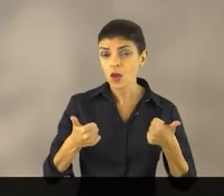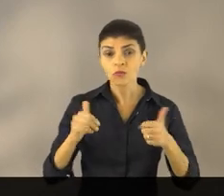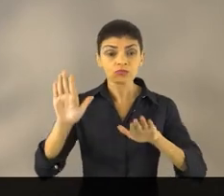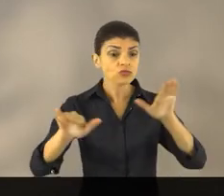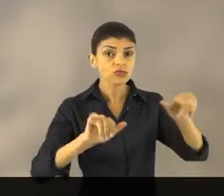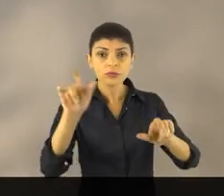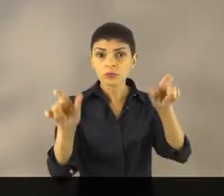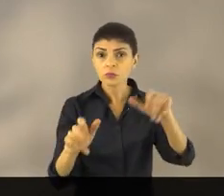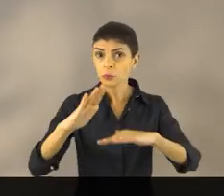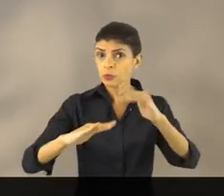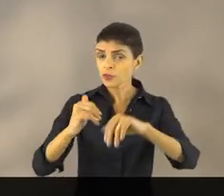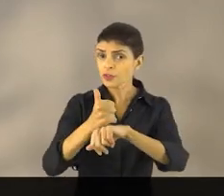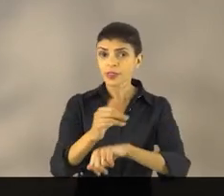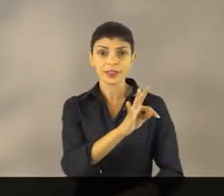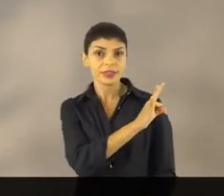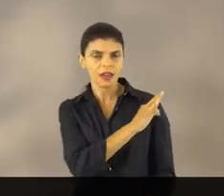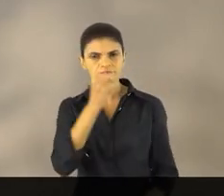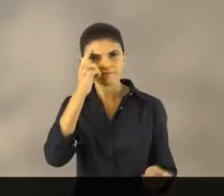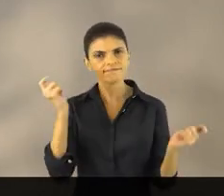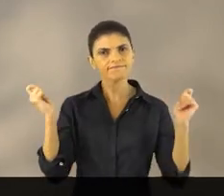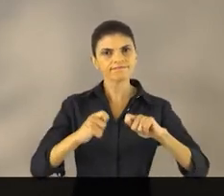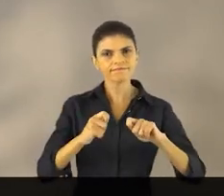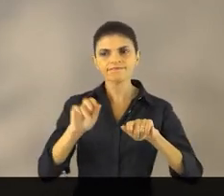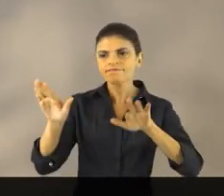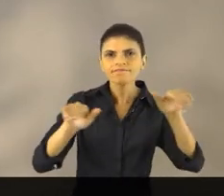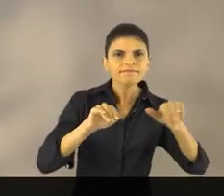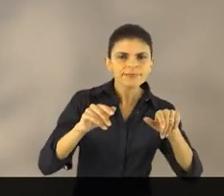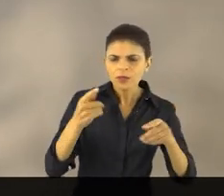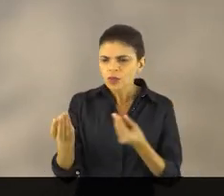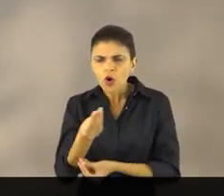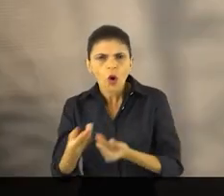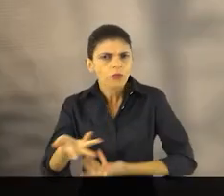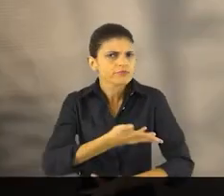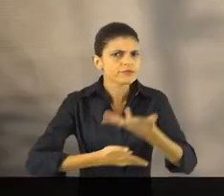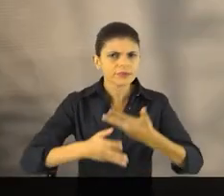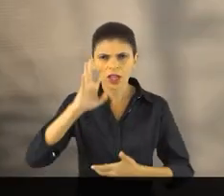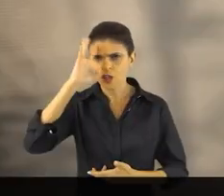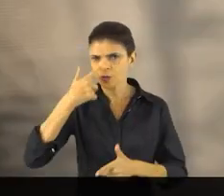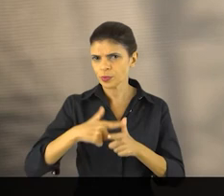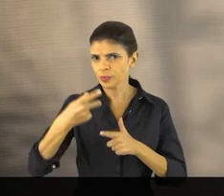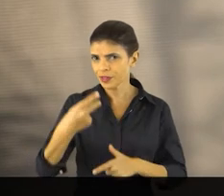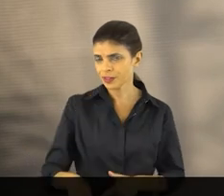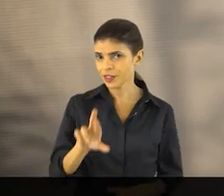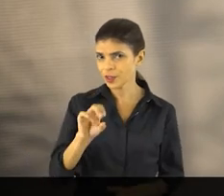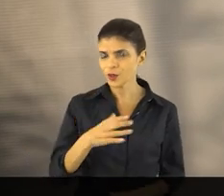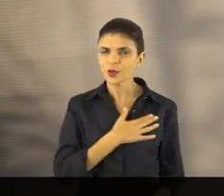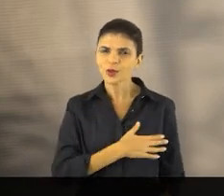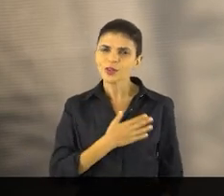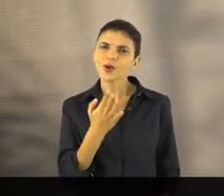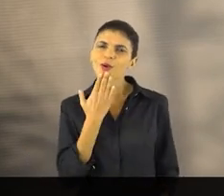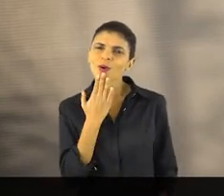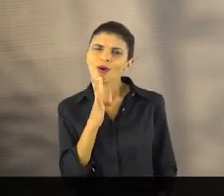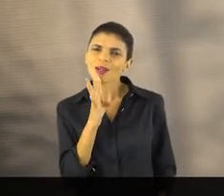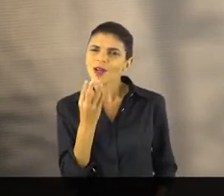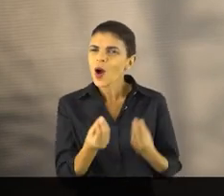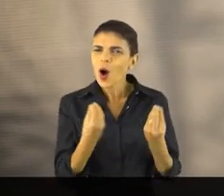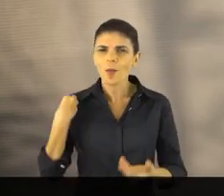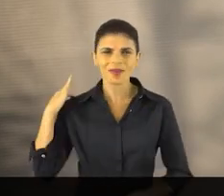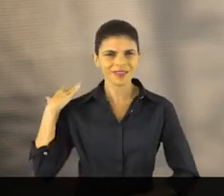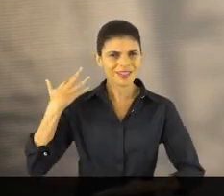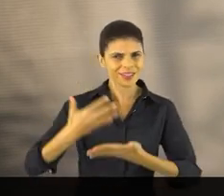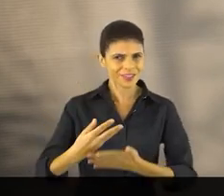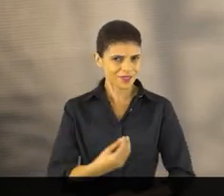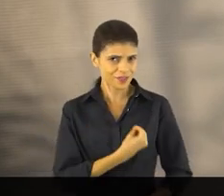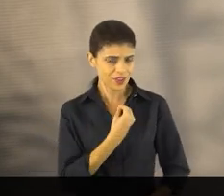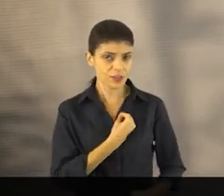técnicos competentes para enfrentarmos os muitos problemas do Rio de Janeiro Gostaria que você conhecesse a minha vida e o